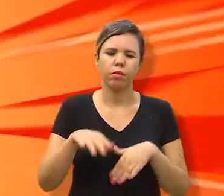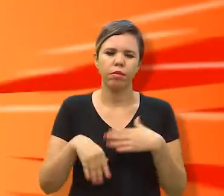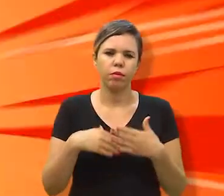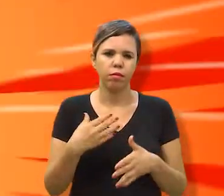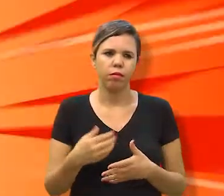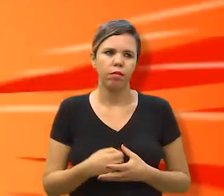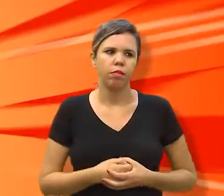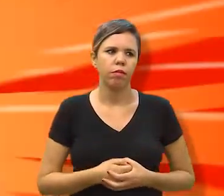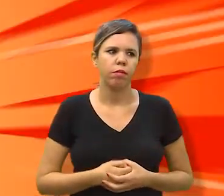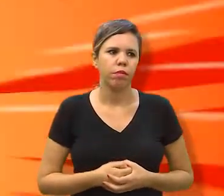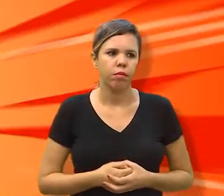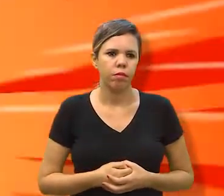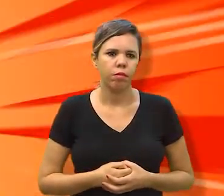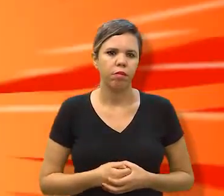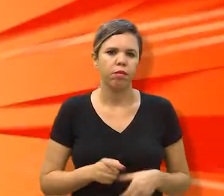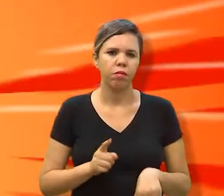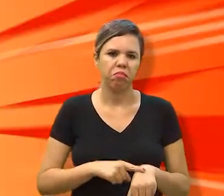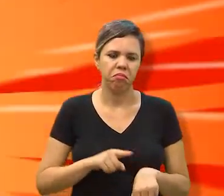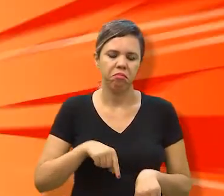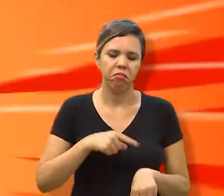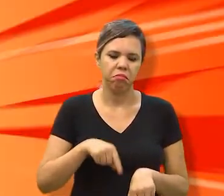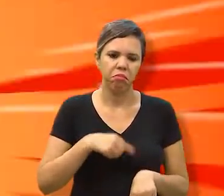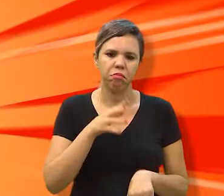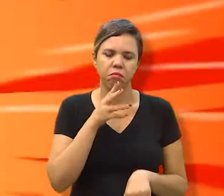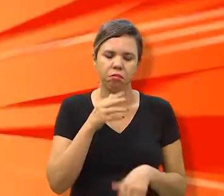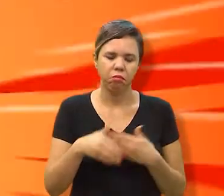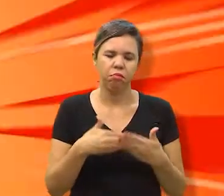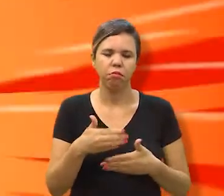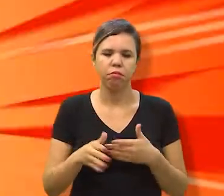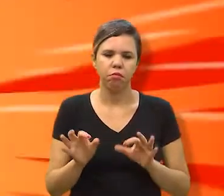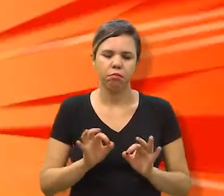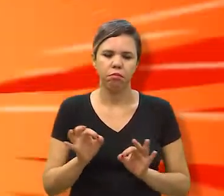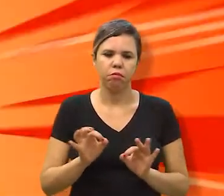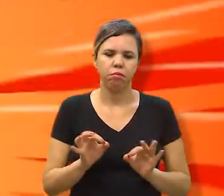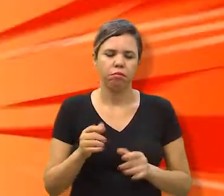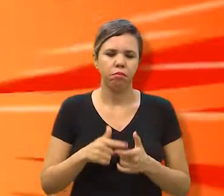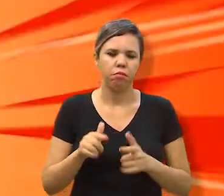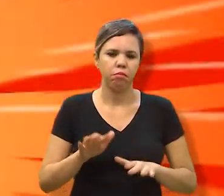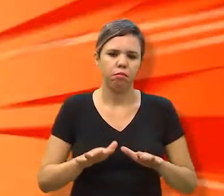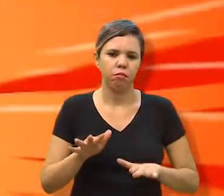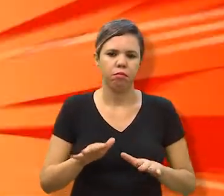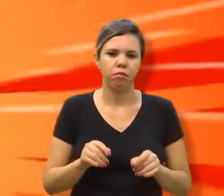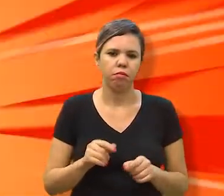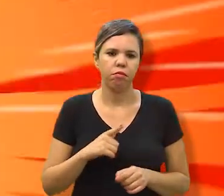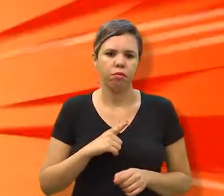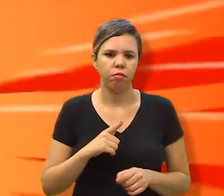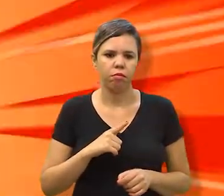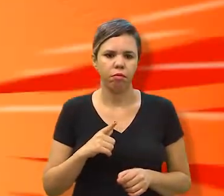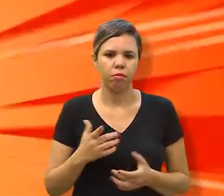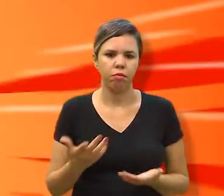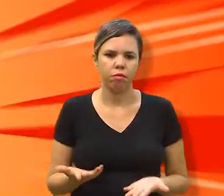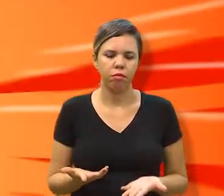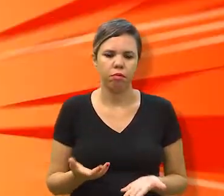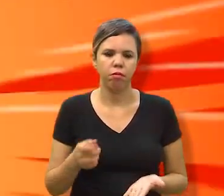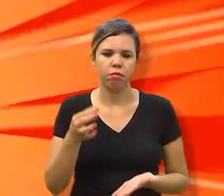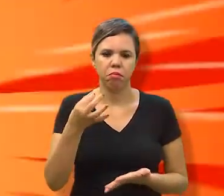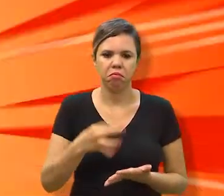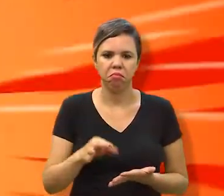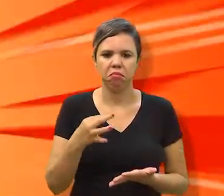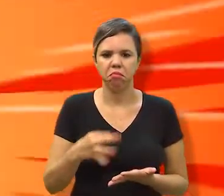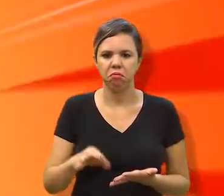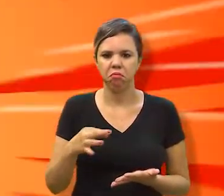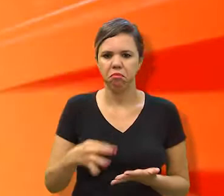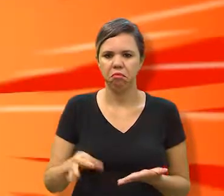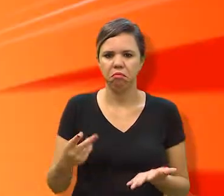acabava tomando muito tempo e às vezes tinha muitos problemas de a gente ter que ficar corrigindo